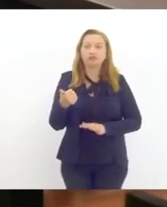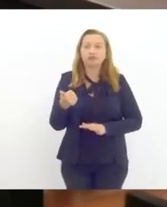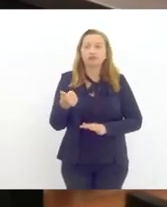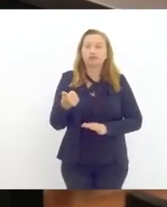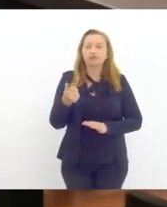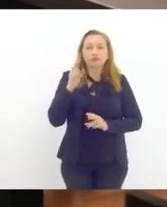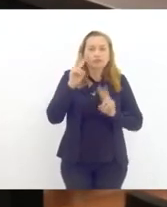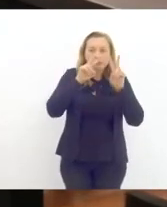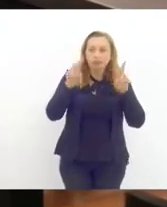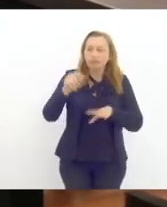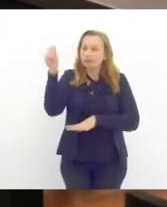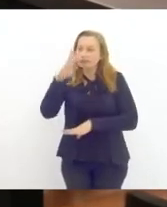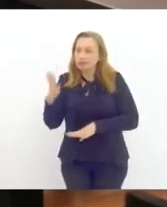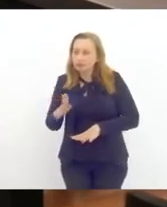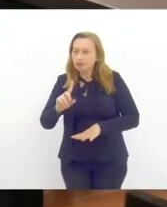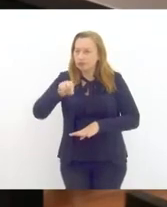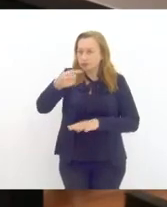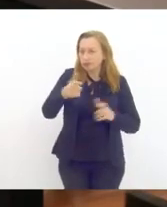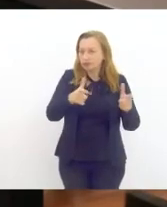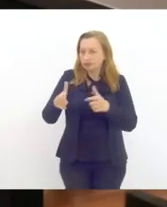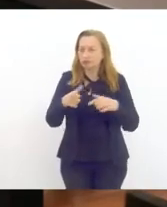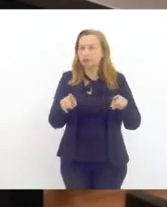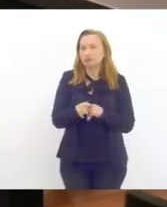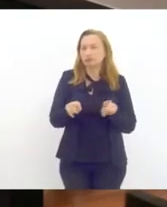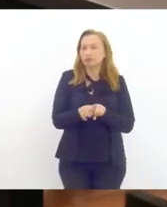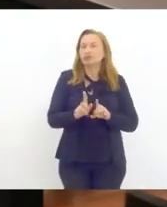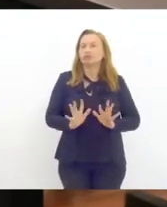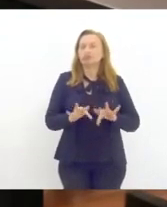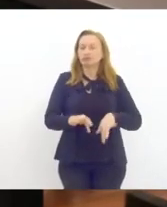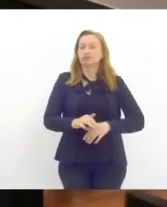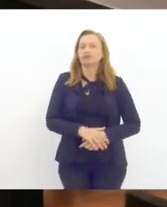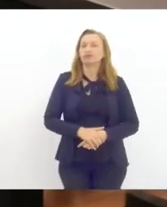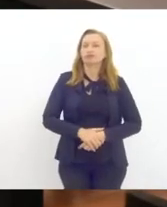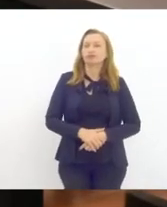para o Brasil e para as outras instâncias também. Para finalizar,